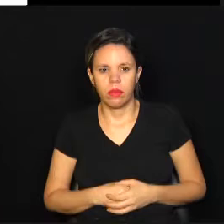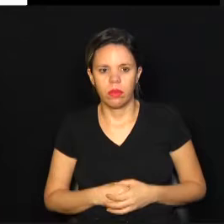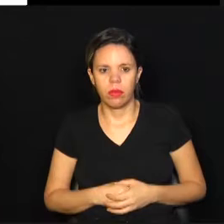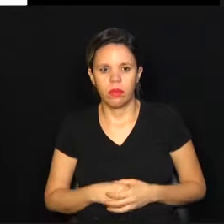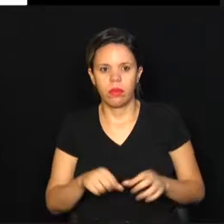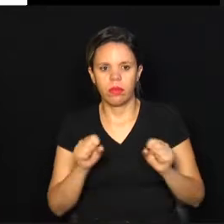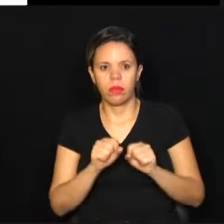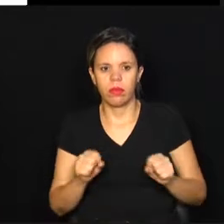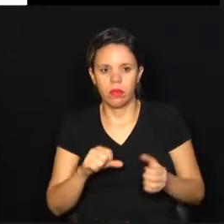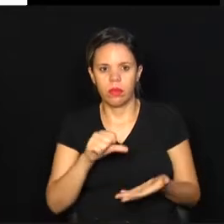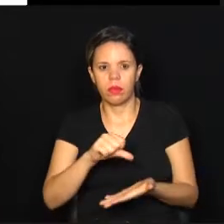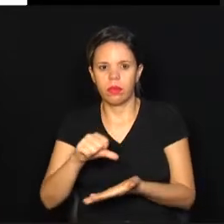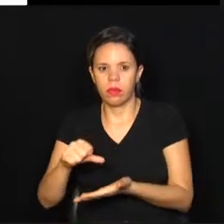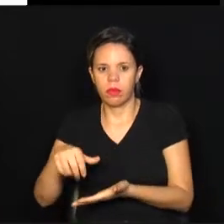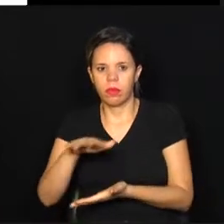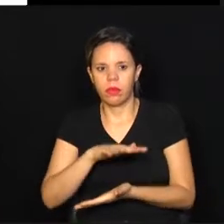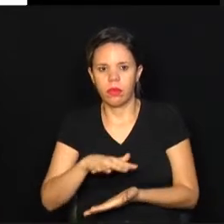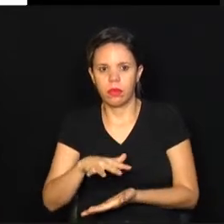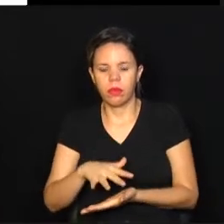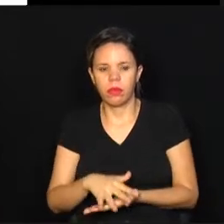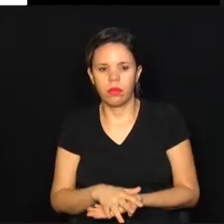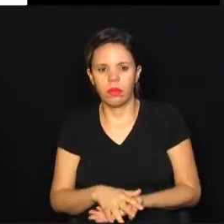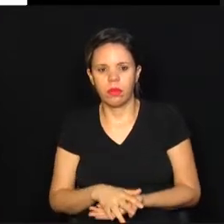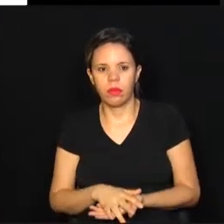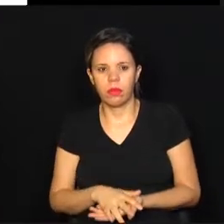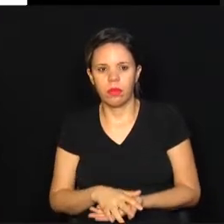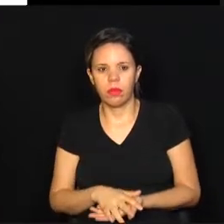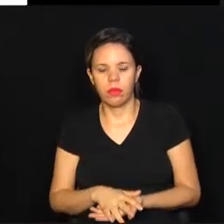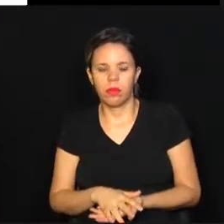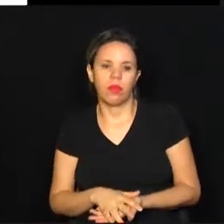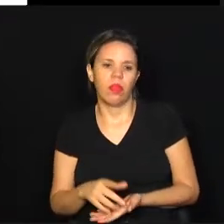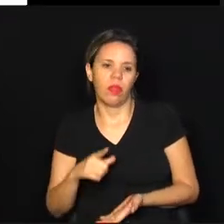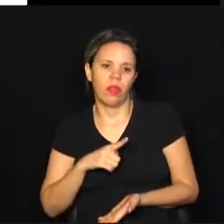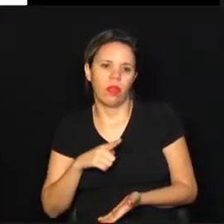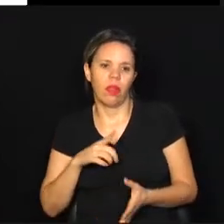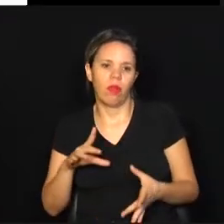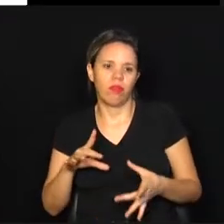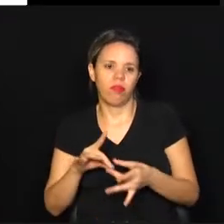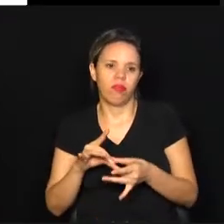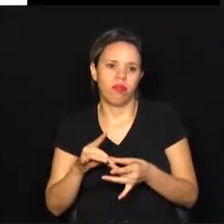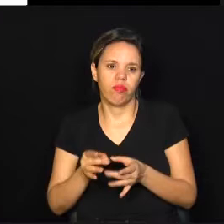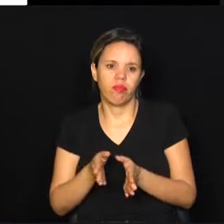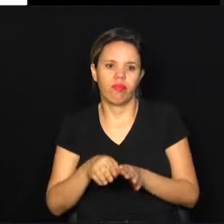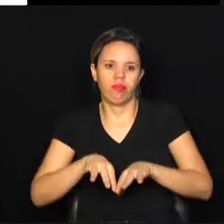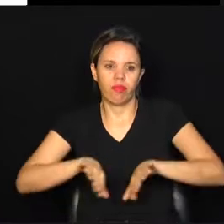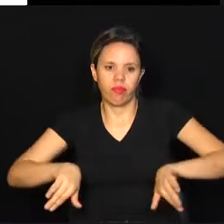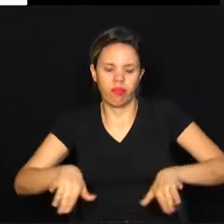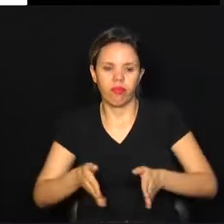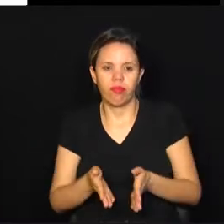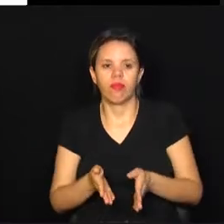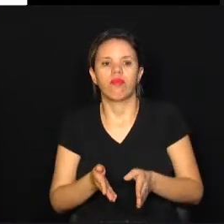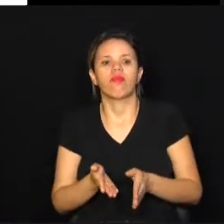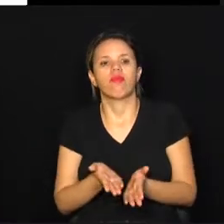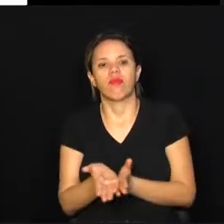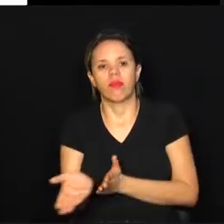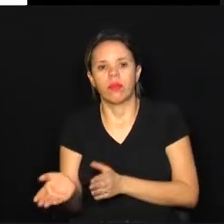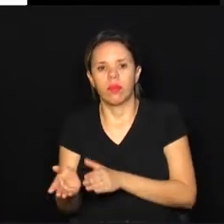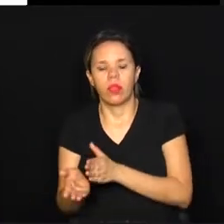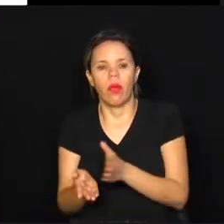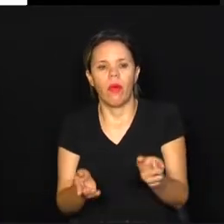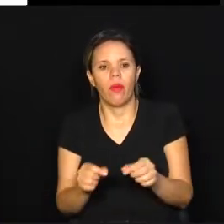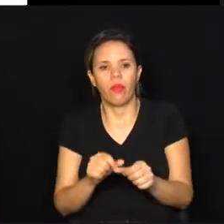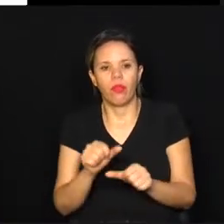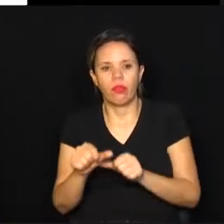sistemas perimetrais, eles irrigam muito fortemente, né? Quando a gente tem um sistema